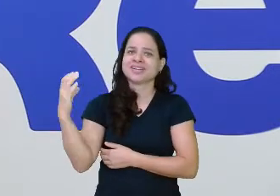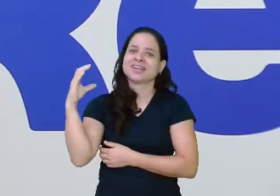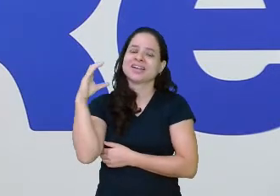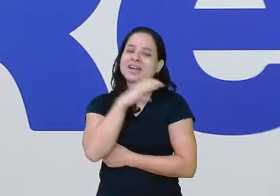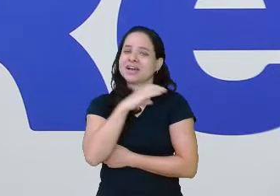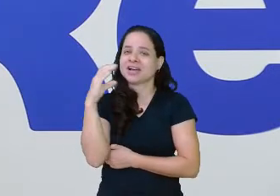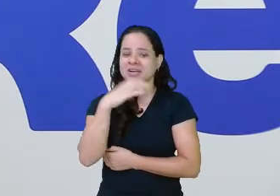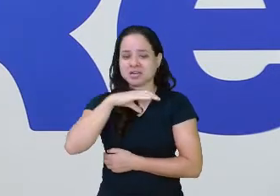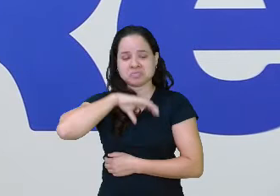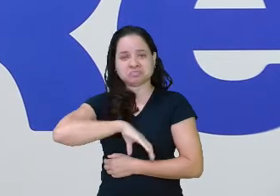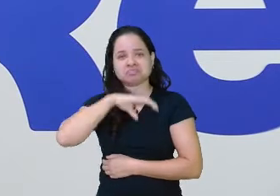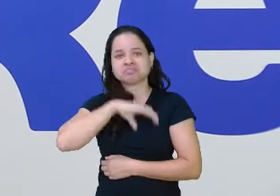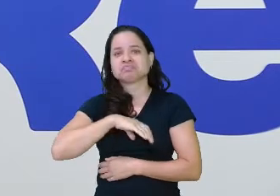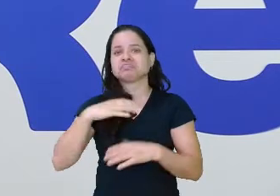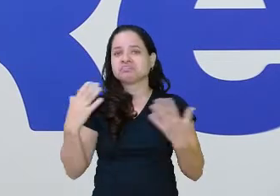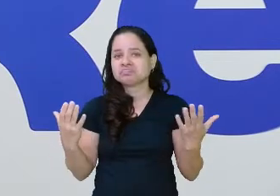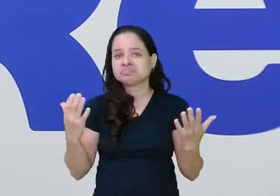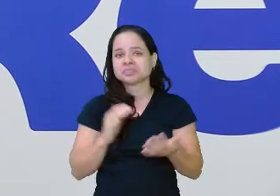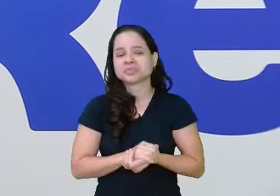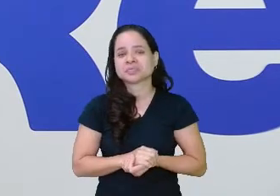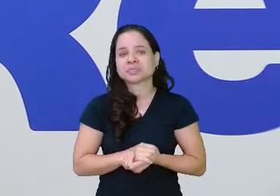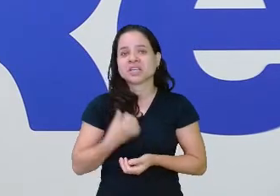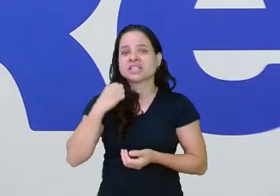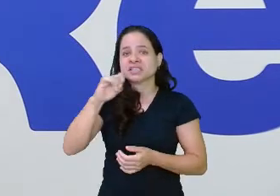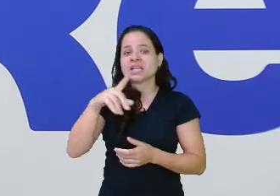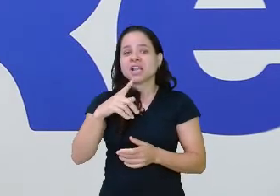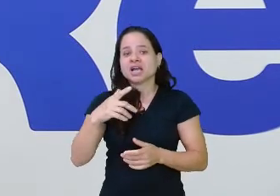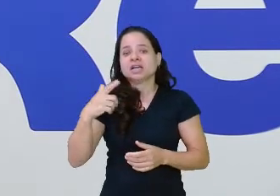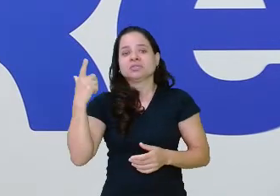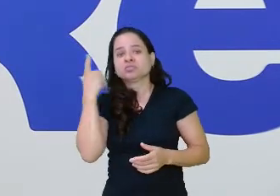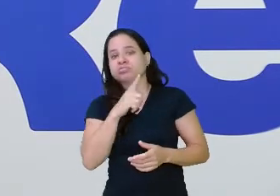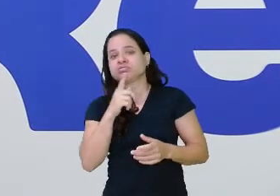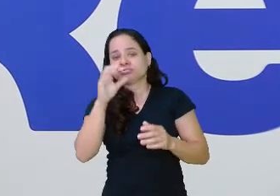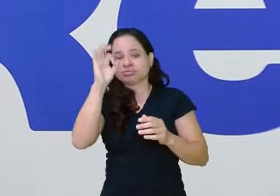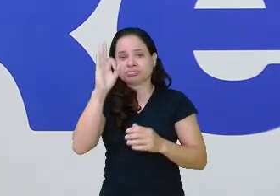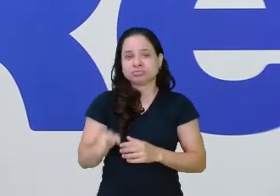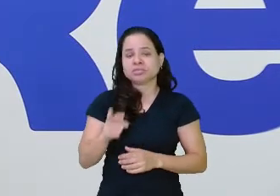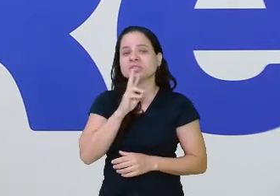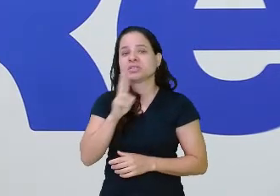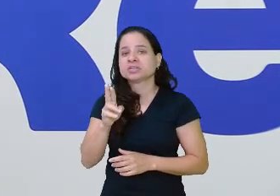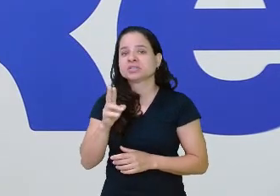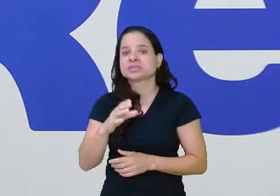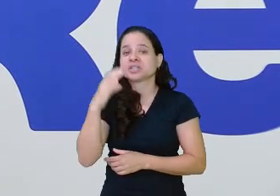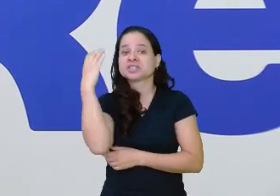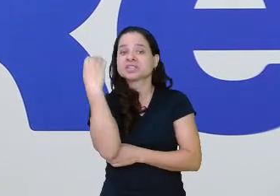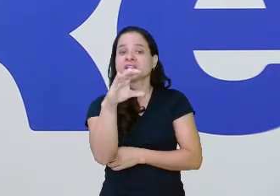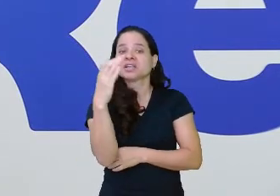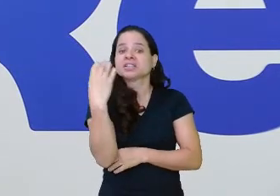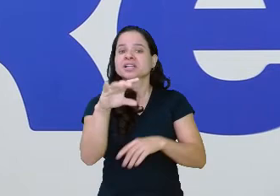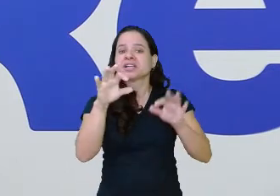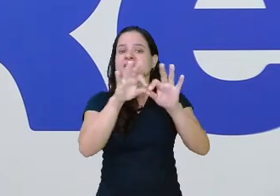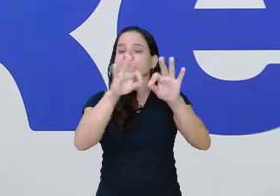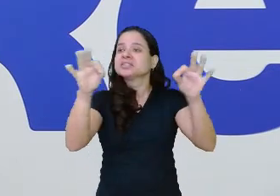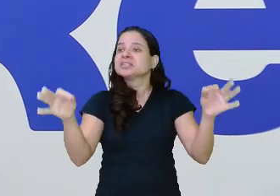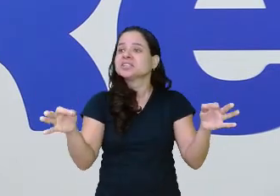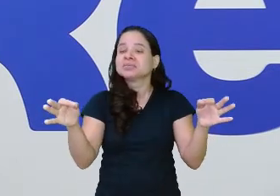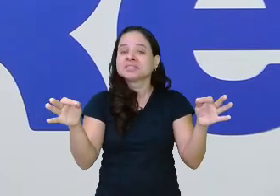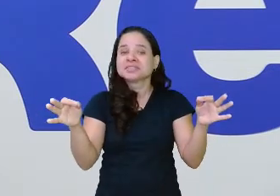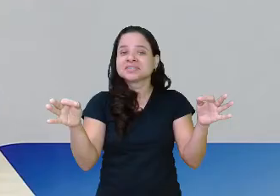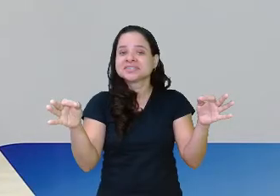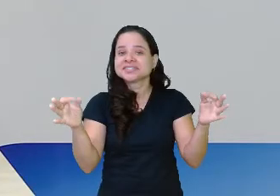estou vendo, diga aí se ela acertou no alvo. Ela disse centena simples. Centena simples, será?